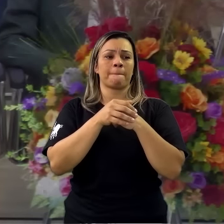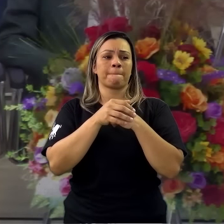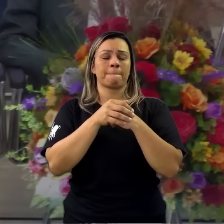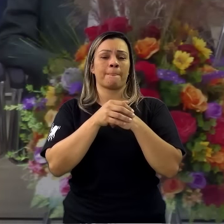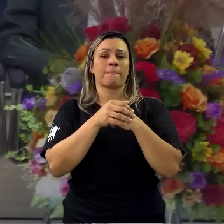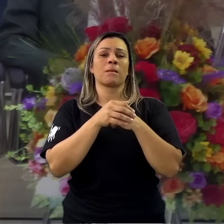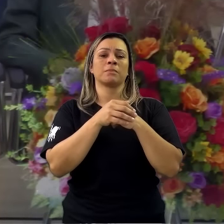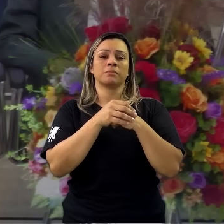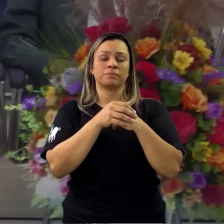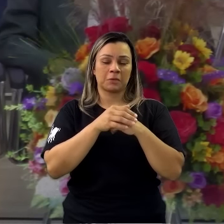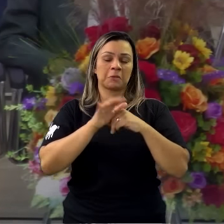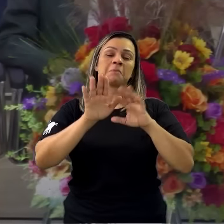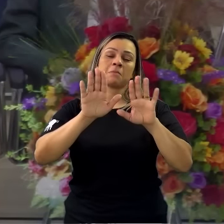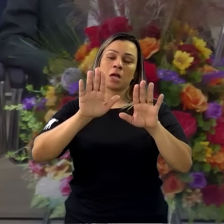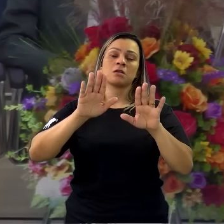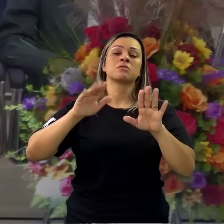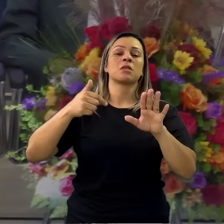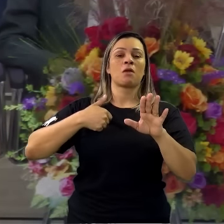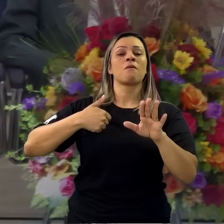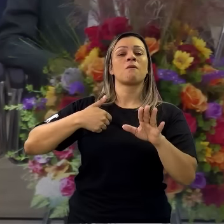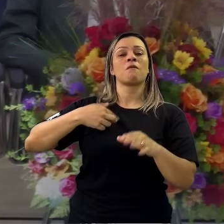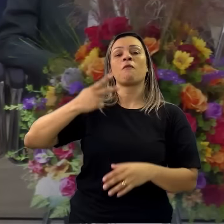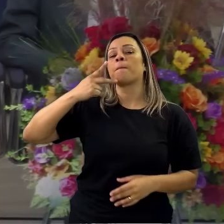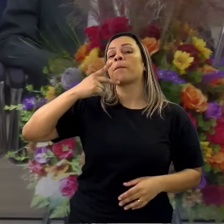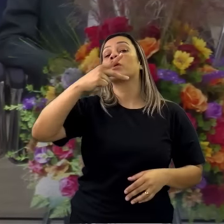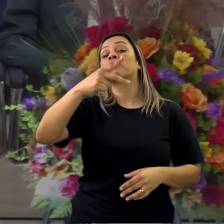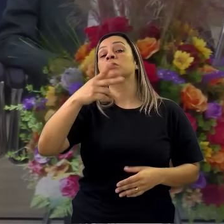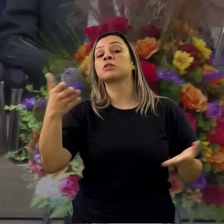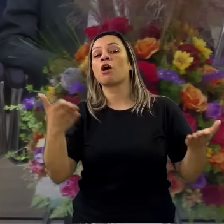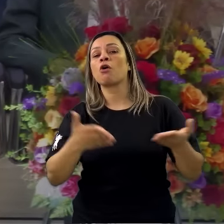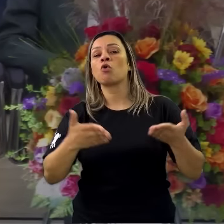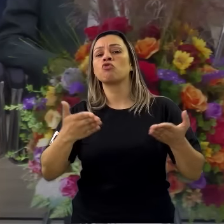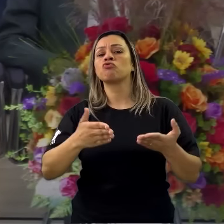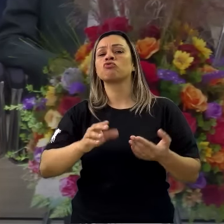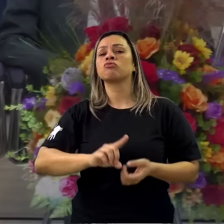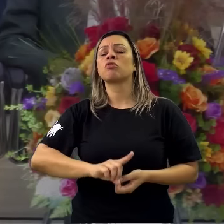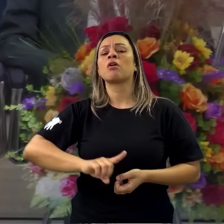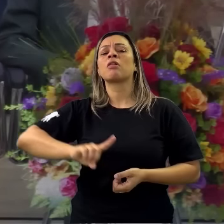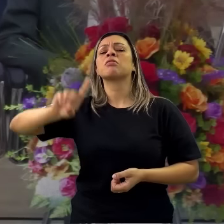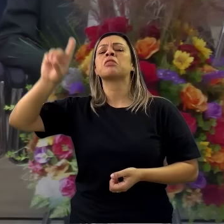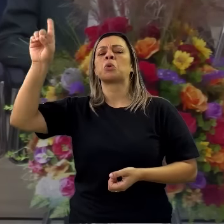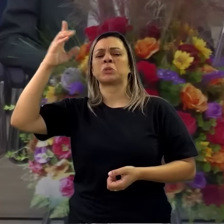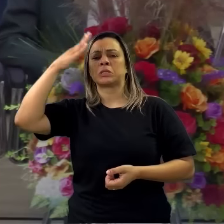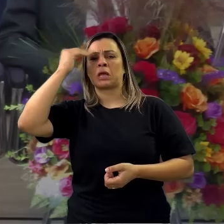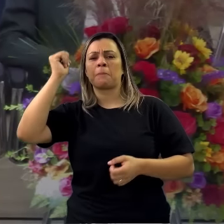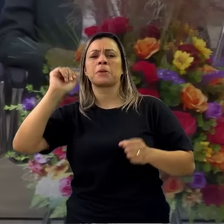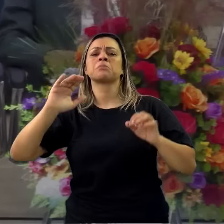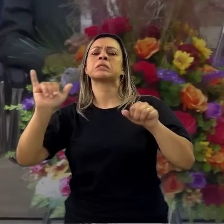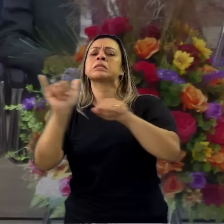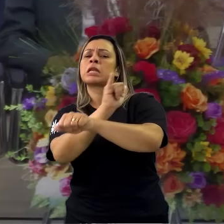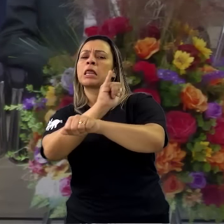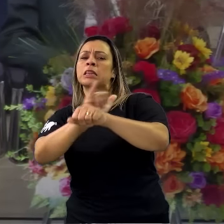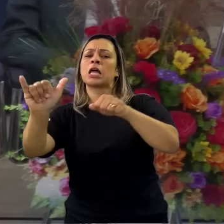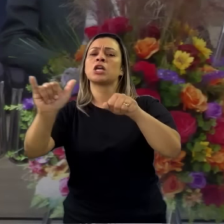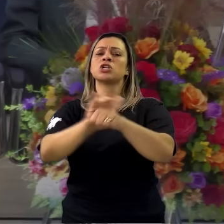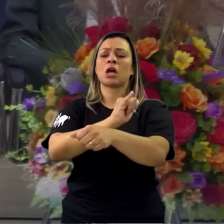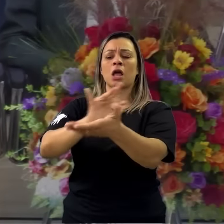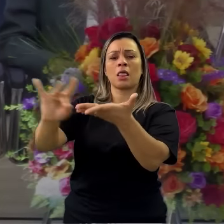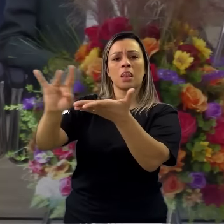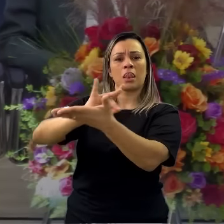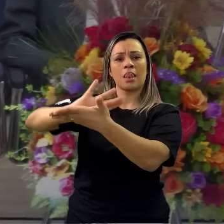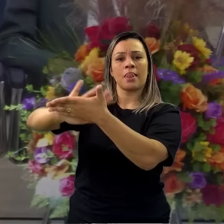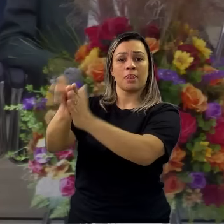chegar até você mas eu quero ser boca de Deus para dizer Deus tem agulha certa para furar essa bolha Mas oh glórias a